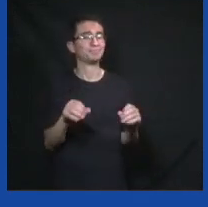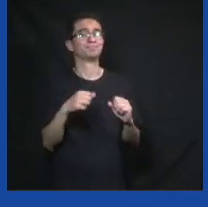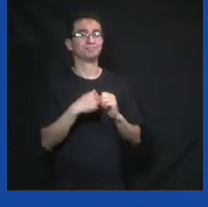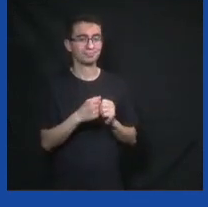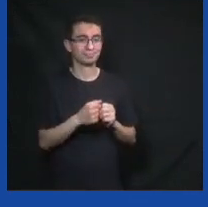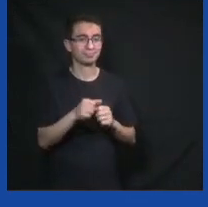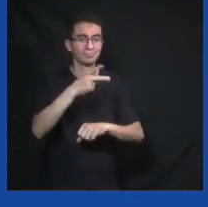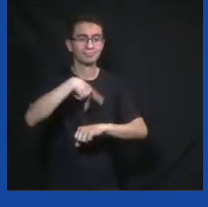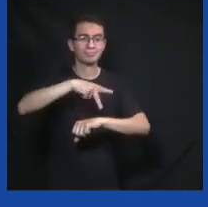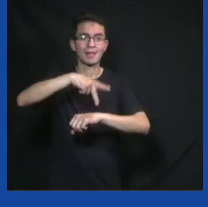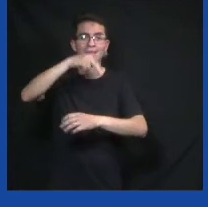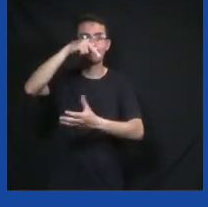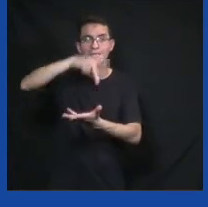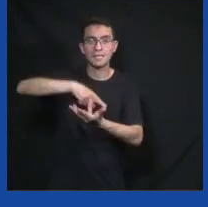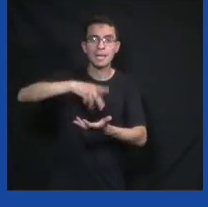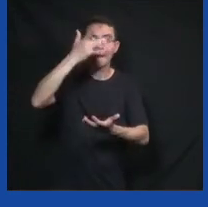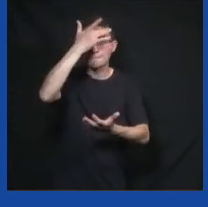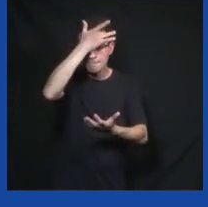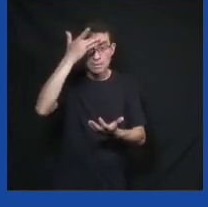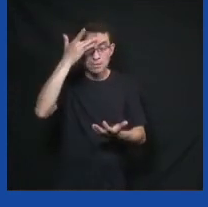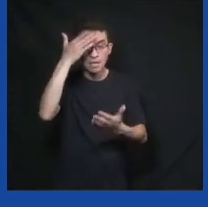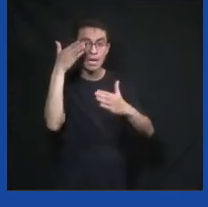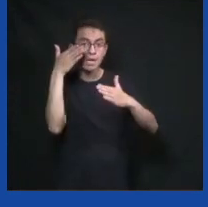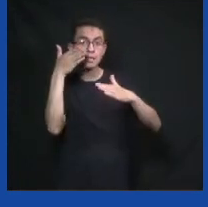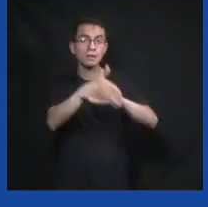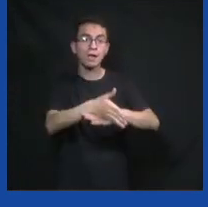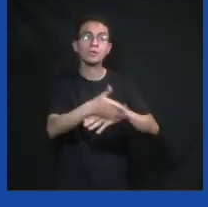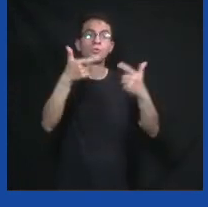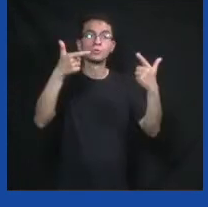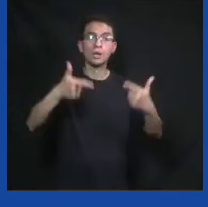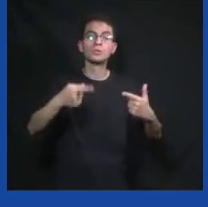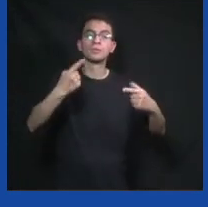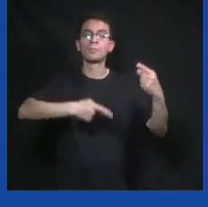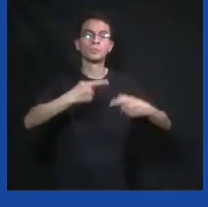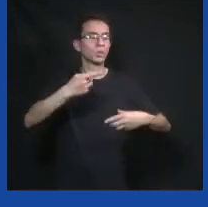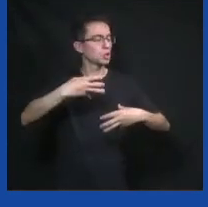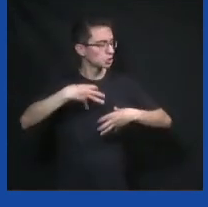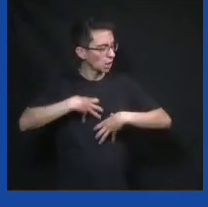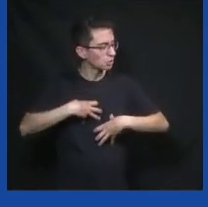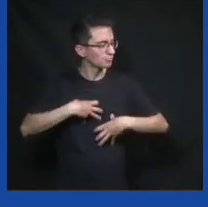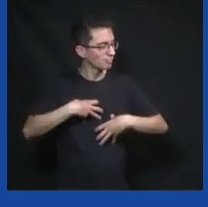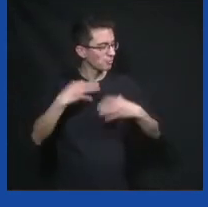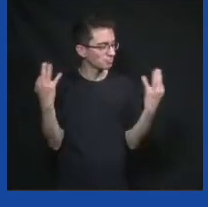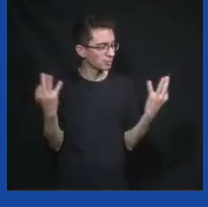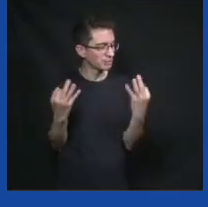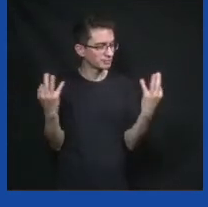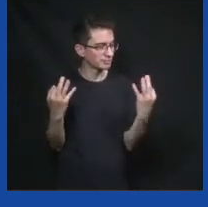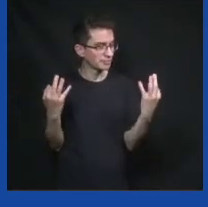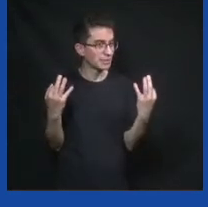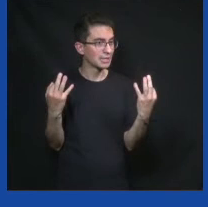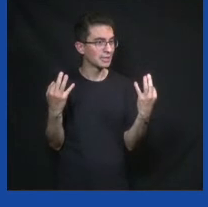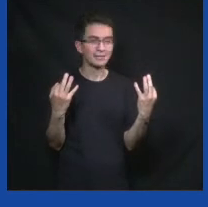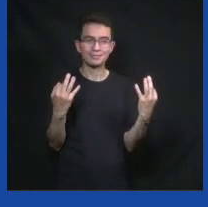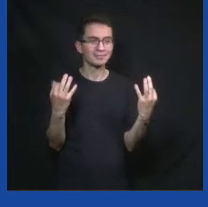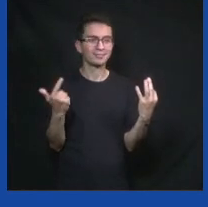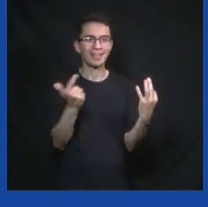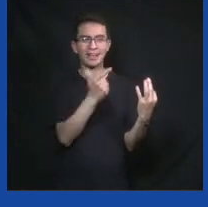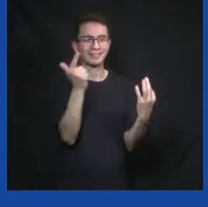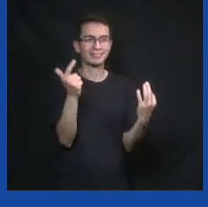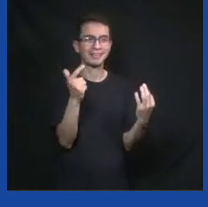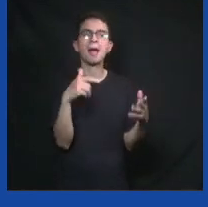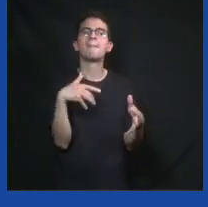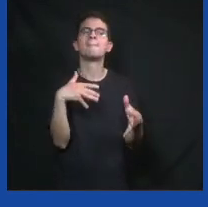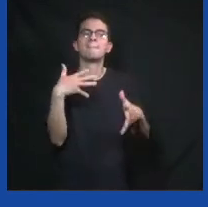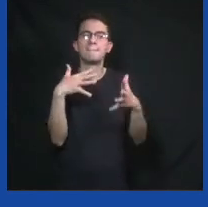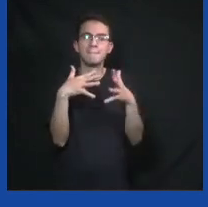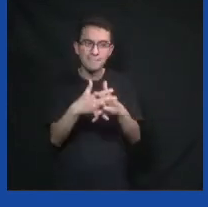realidade é gente ocupando espaço político de maneira desorganizada. Portanto, bem-vindo à educação política,